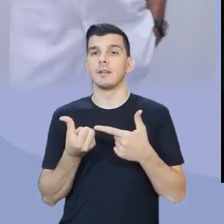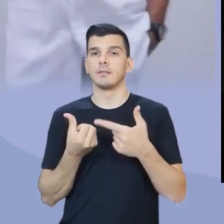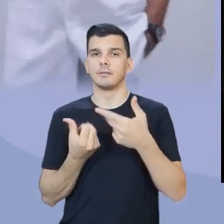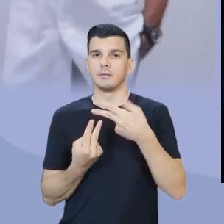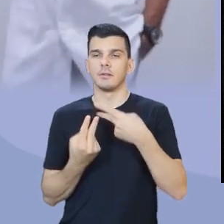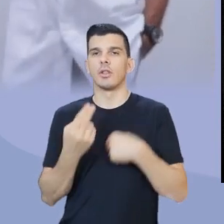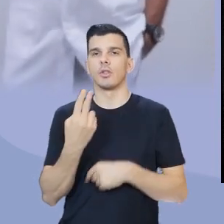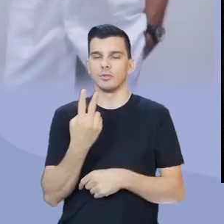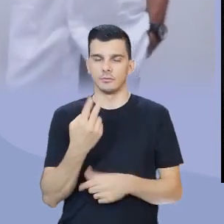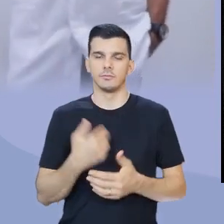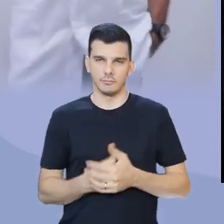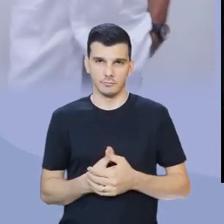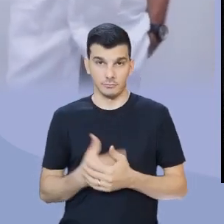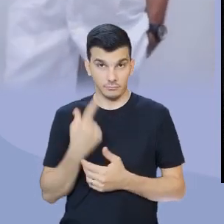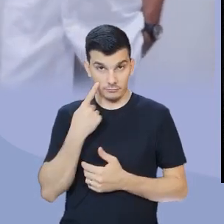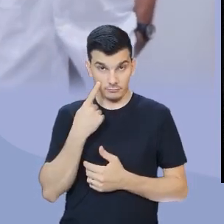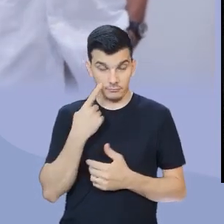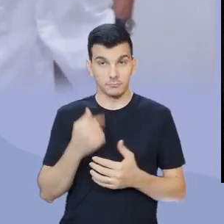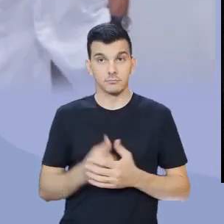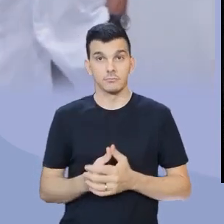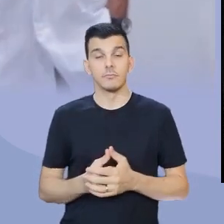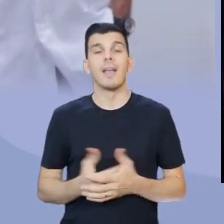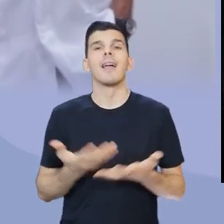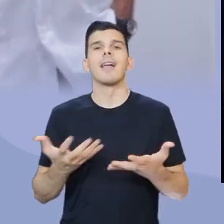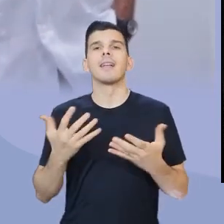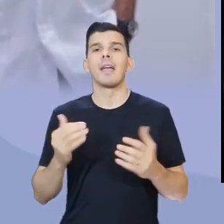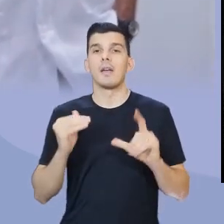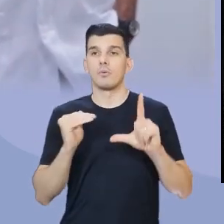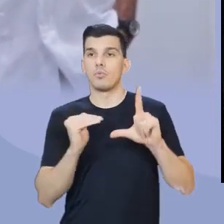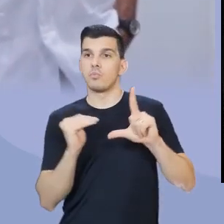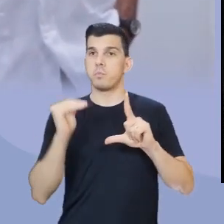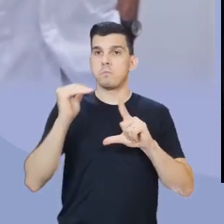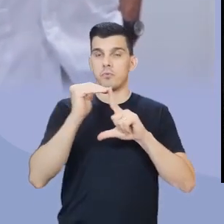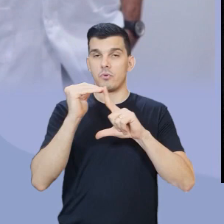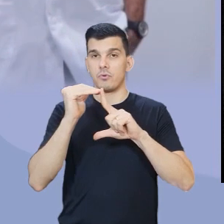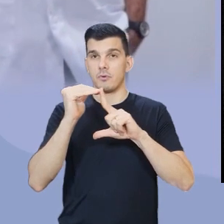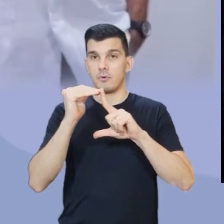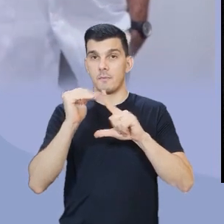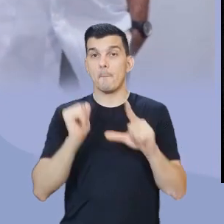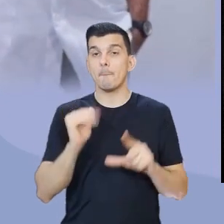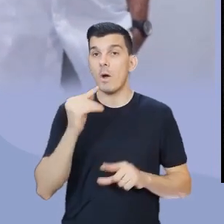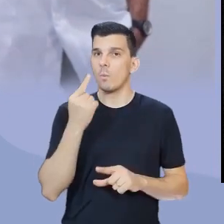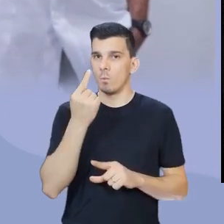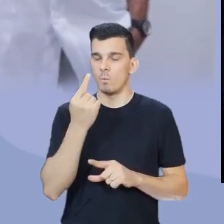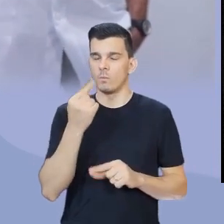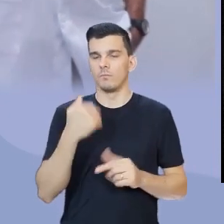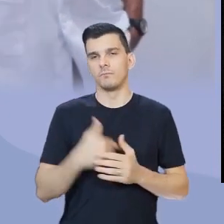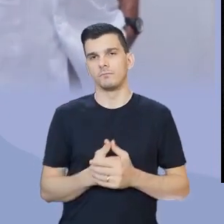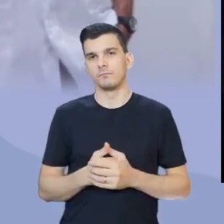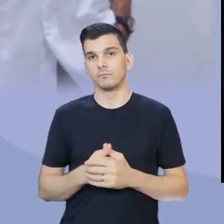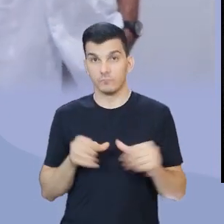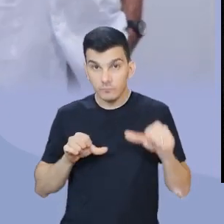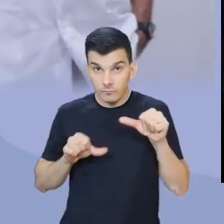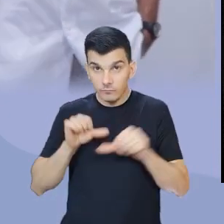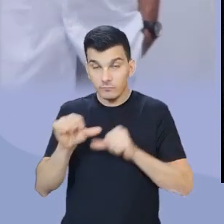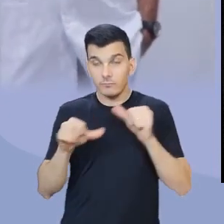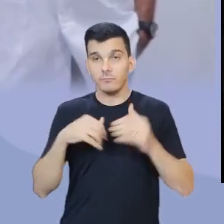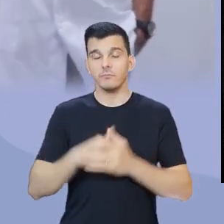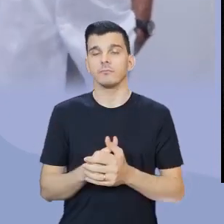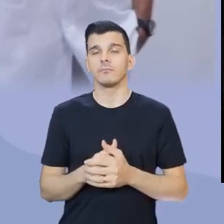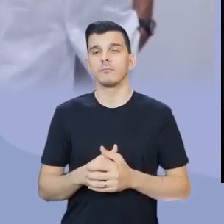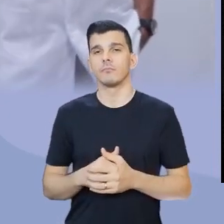o coeficiente angular da posição 2. Eu quero que vá para o coeficiente angular da posição 1. Olha lá, eu quero que vá para a posição